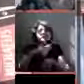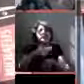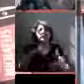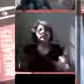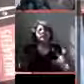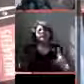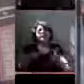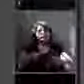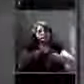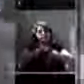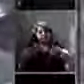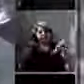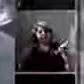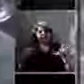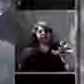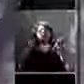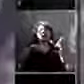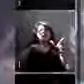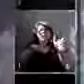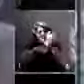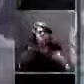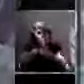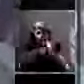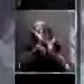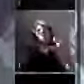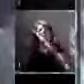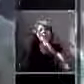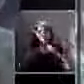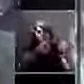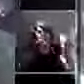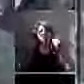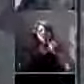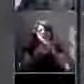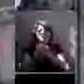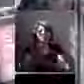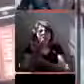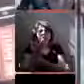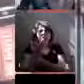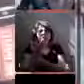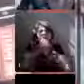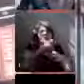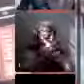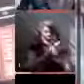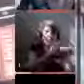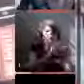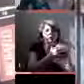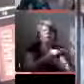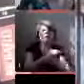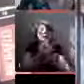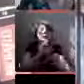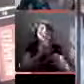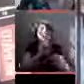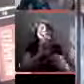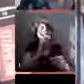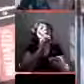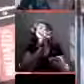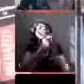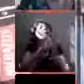Aliás, tem uma pergunta sobre isso lá, quando você fala em plátano. Essa batata, né? Então, de quem é essa batata,